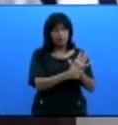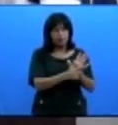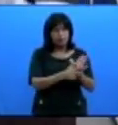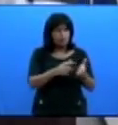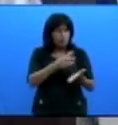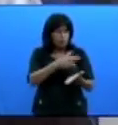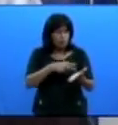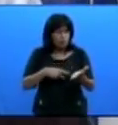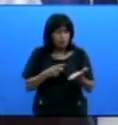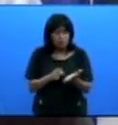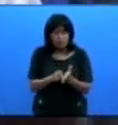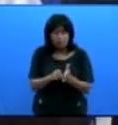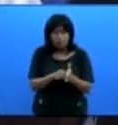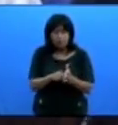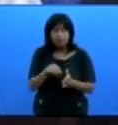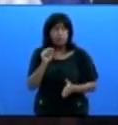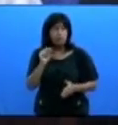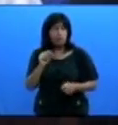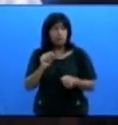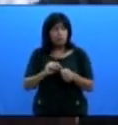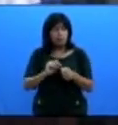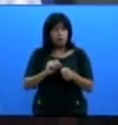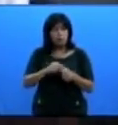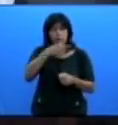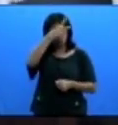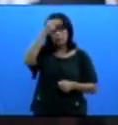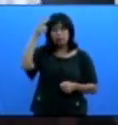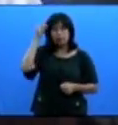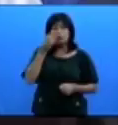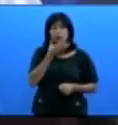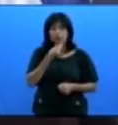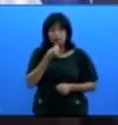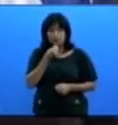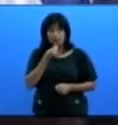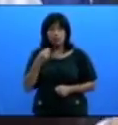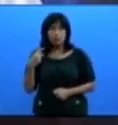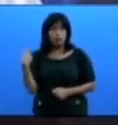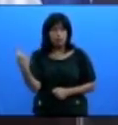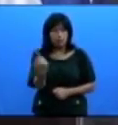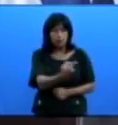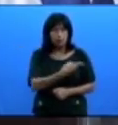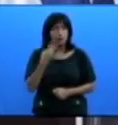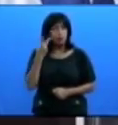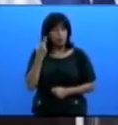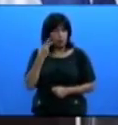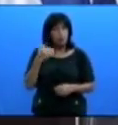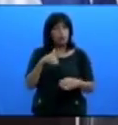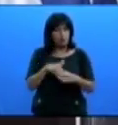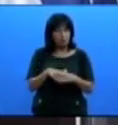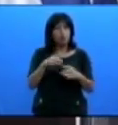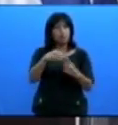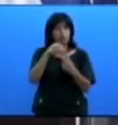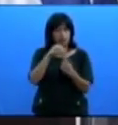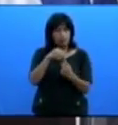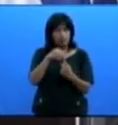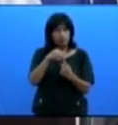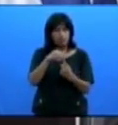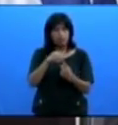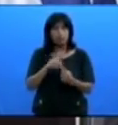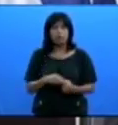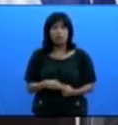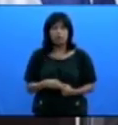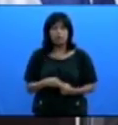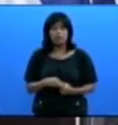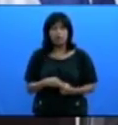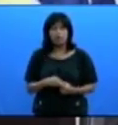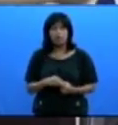analisado esta noite é de autoria da Prefeitura e será apreciado pelos vereadores em votação única. A LOA estima